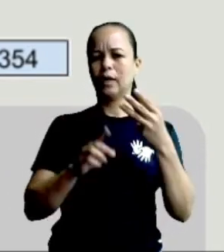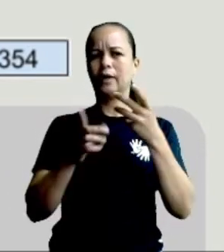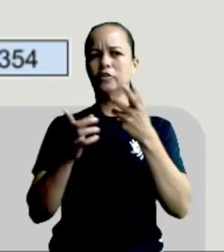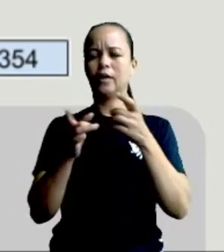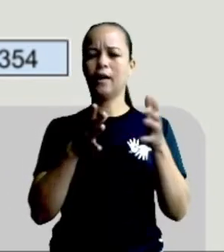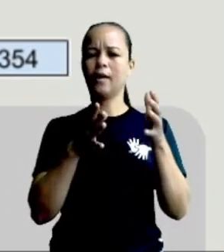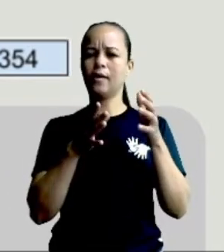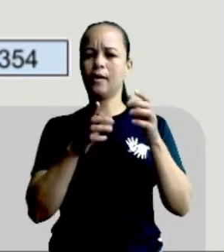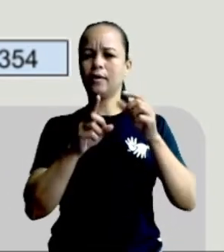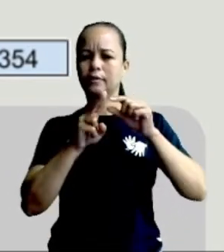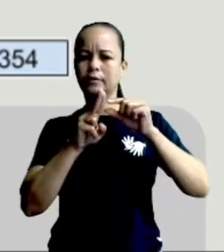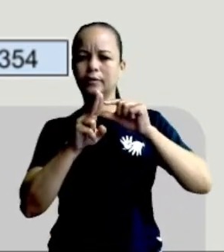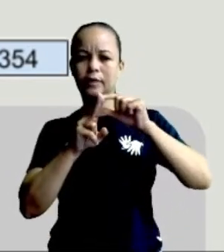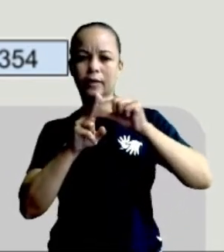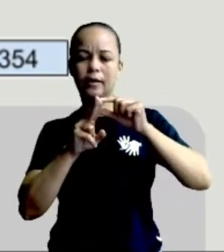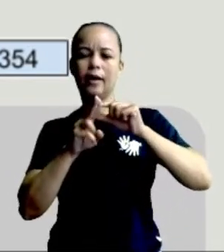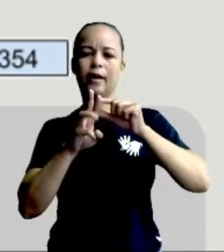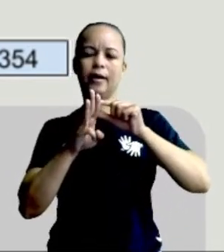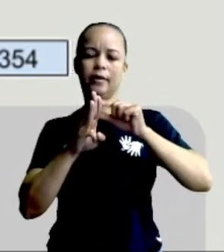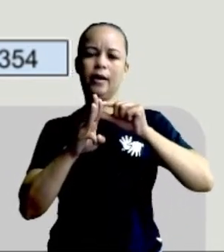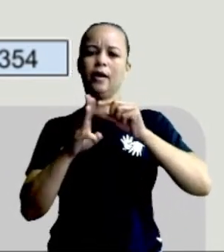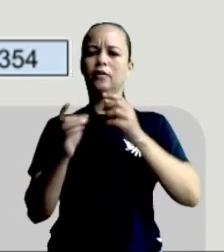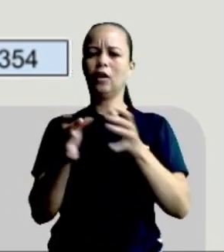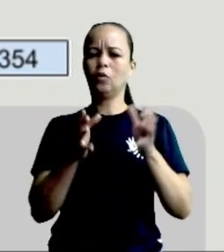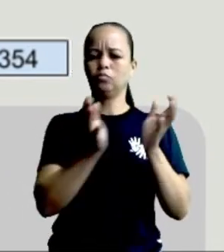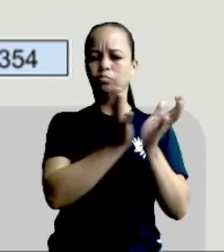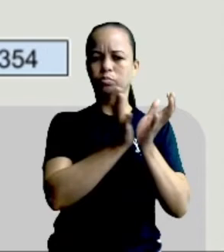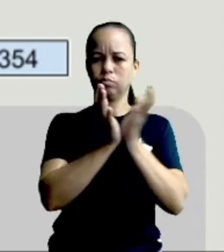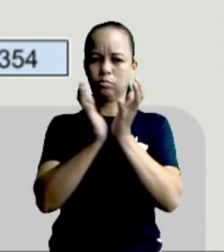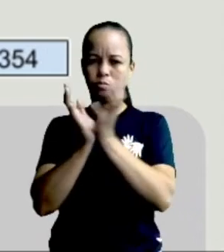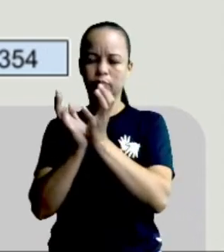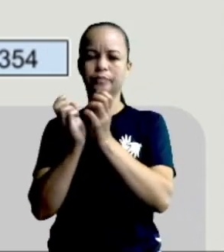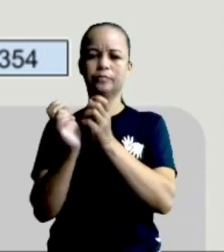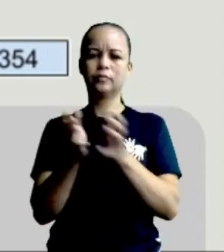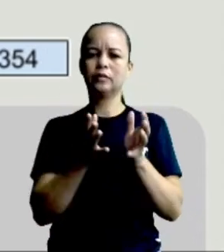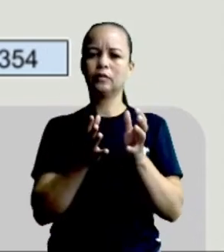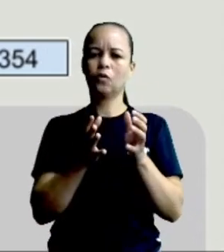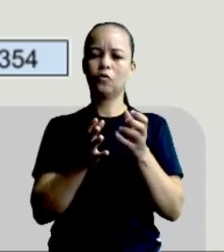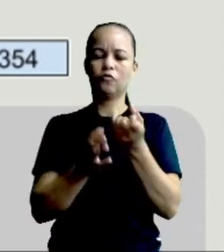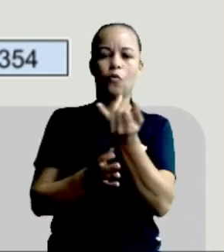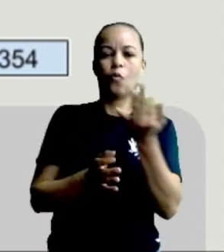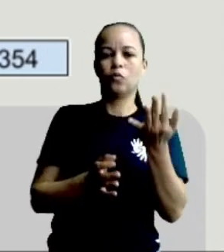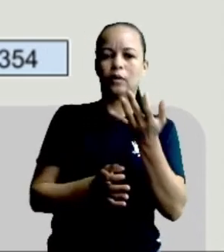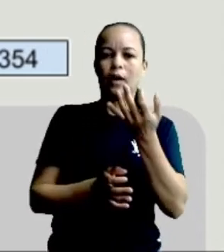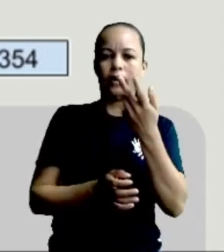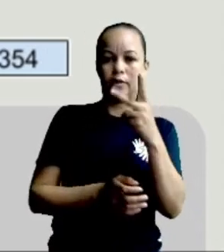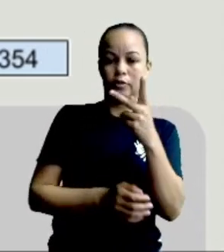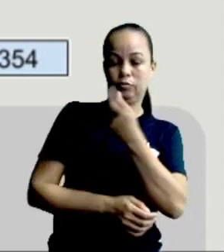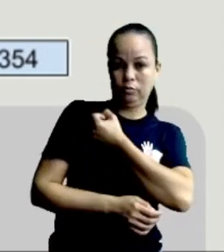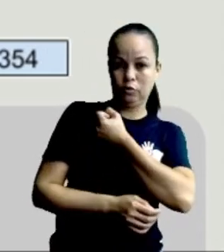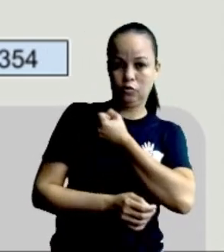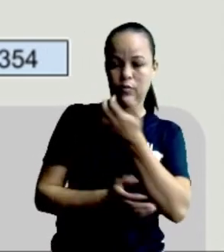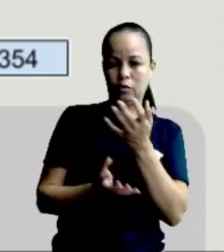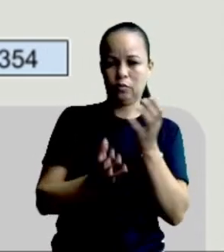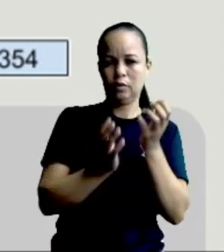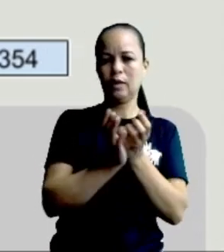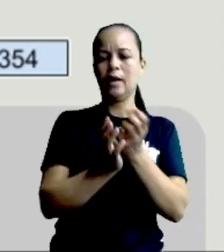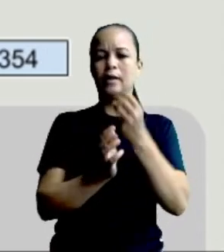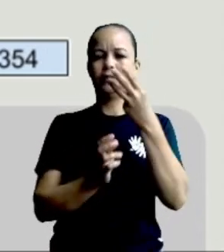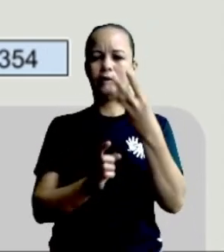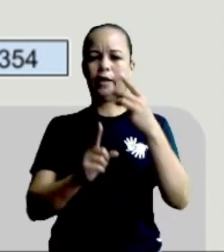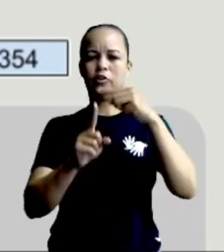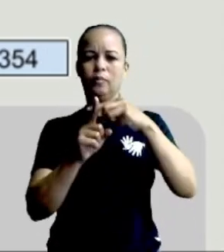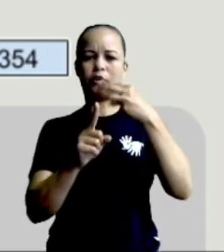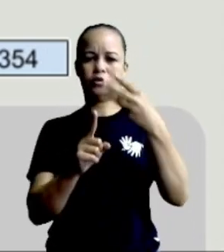e o 2 na dezena, eu formo mais 3 números. Se a gente contar esses números que a gente formou, eu tenho 3 mais 3, 6, mais 3,